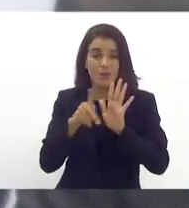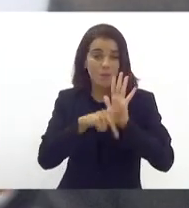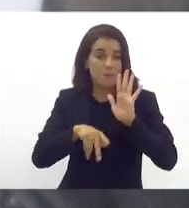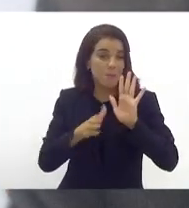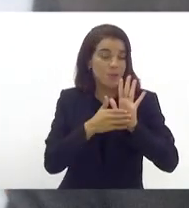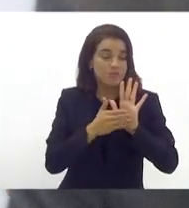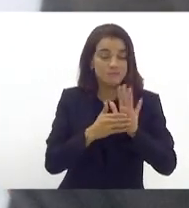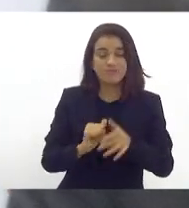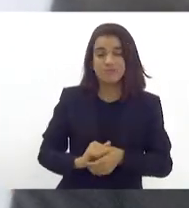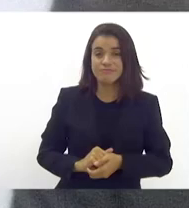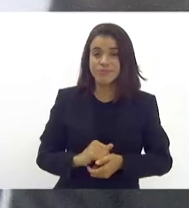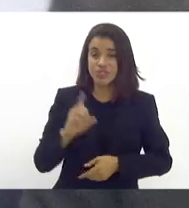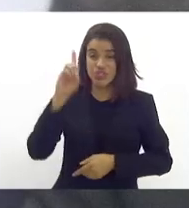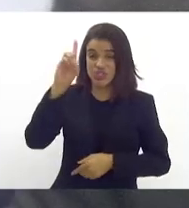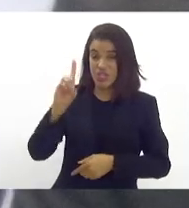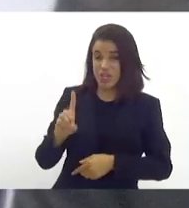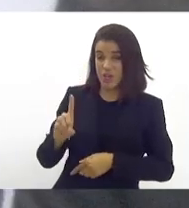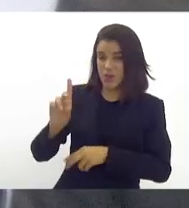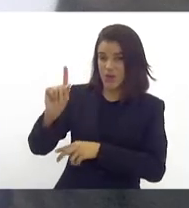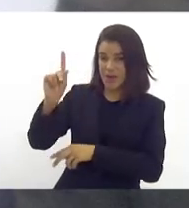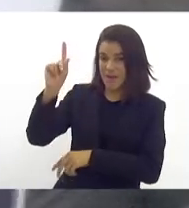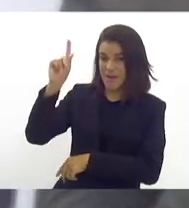diretor me dizendo